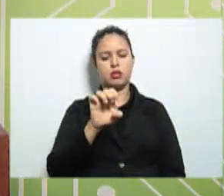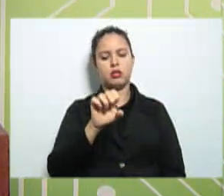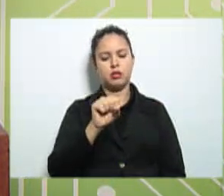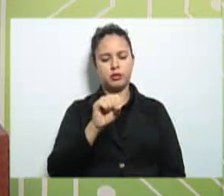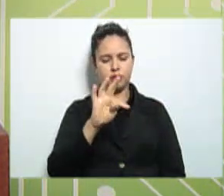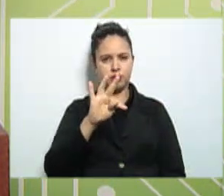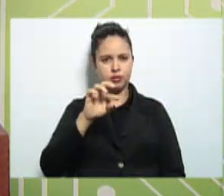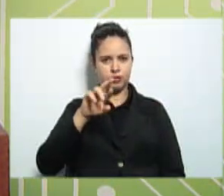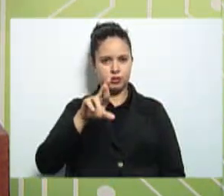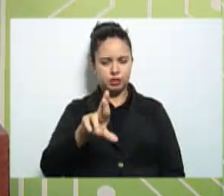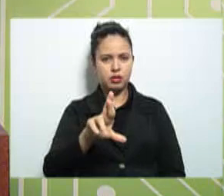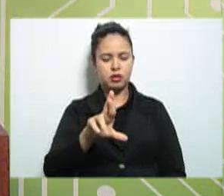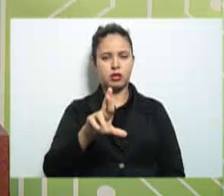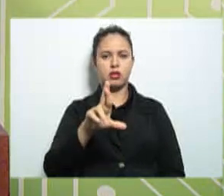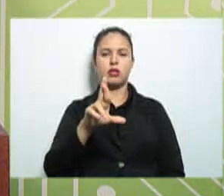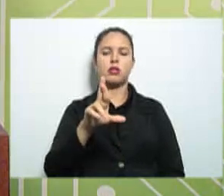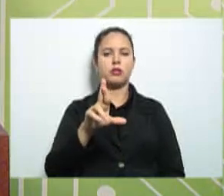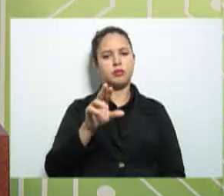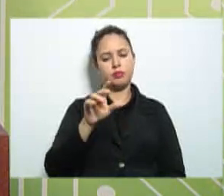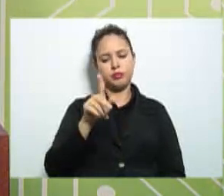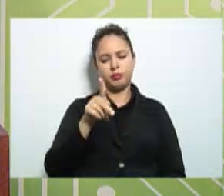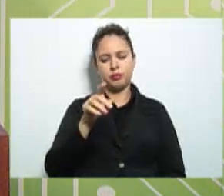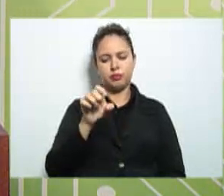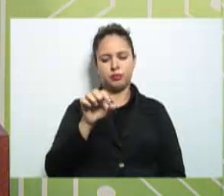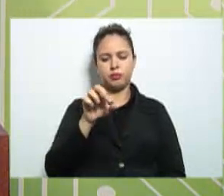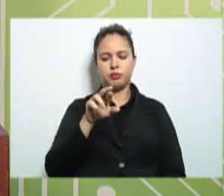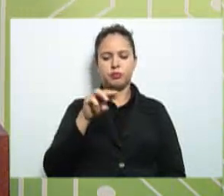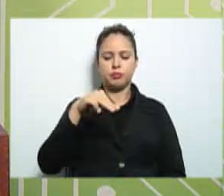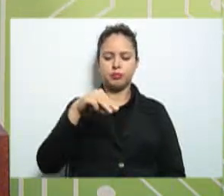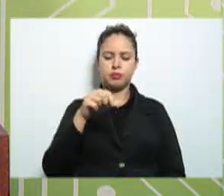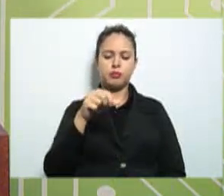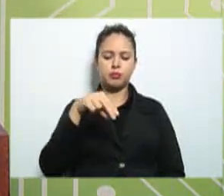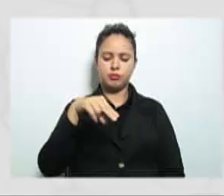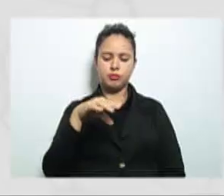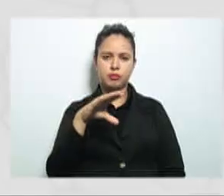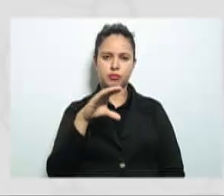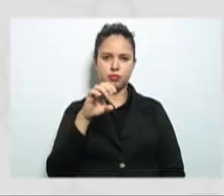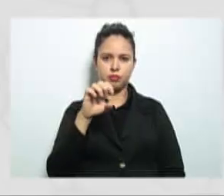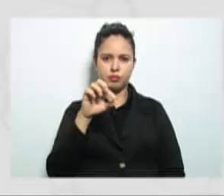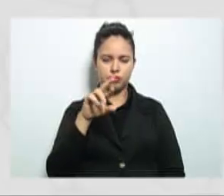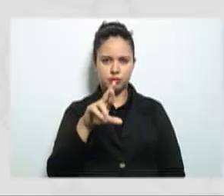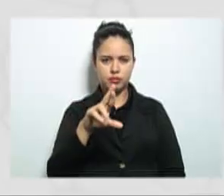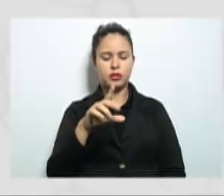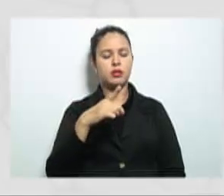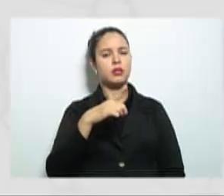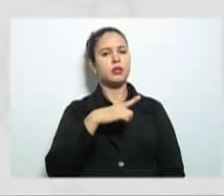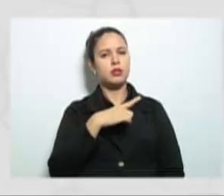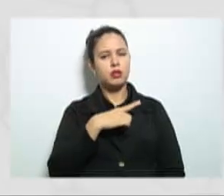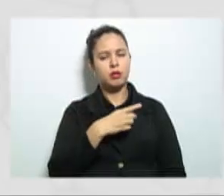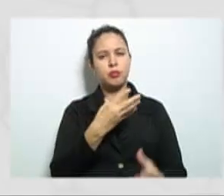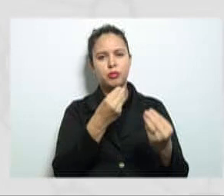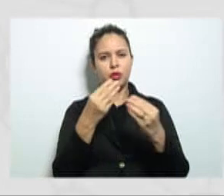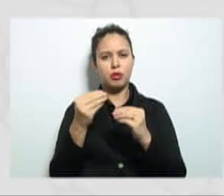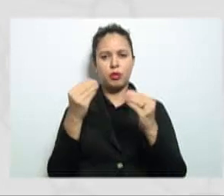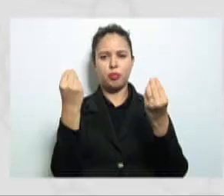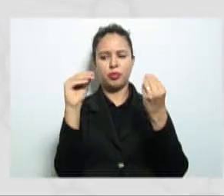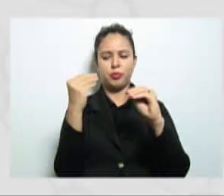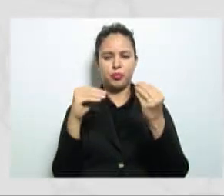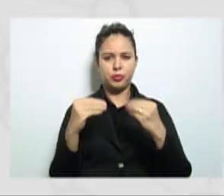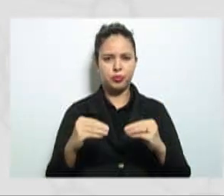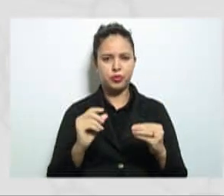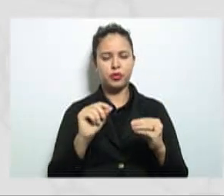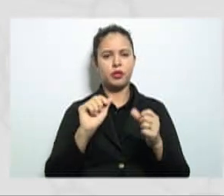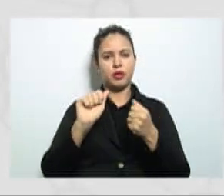que indicam a ação. Além de ter esses verbos de ligação, ele é rico em adjetivos. Olha só aqui, o adjetivo